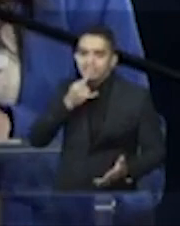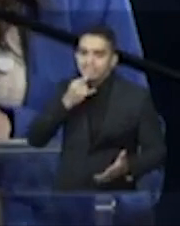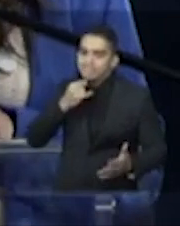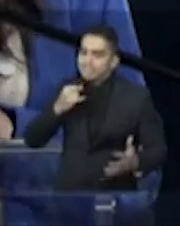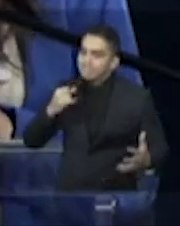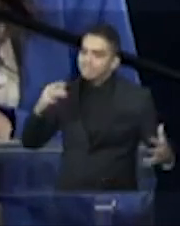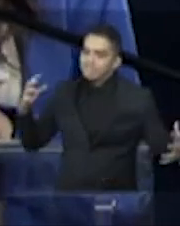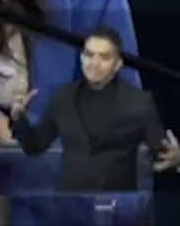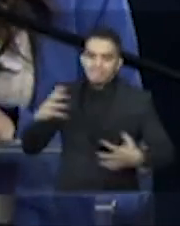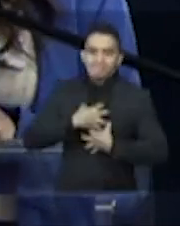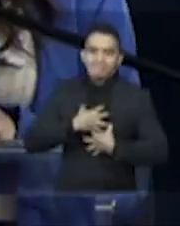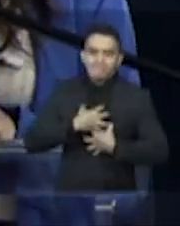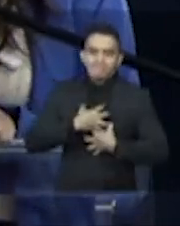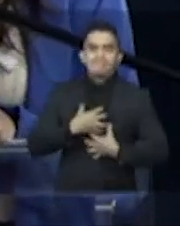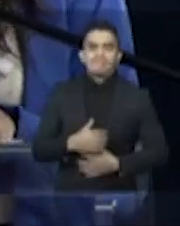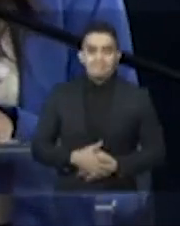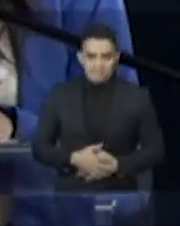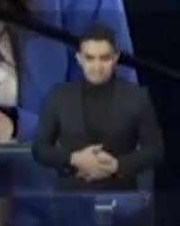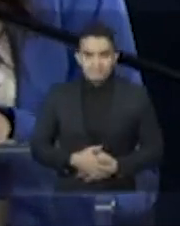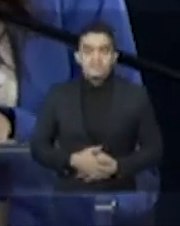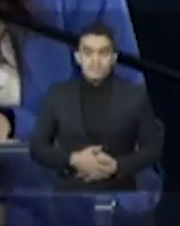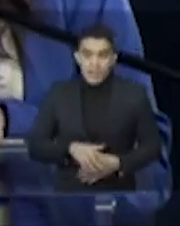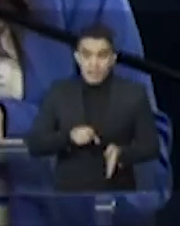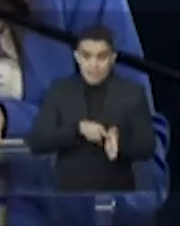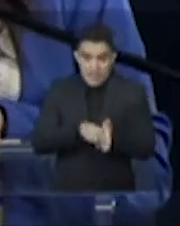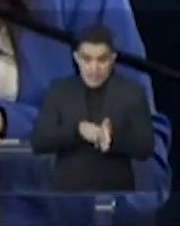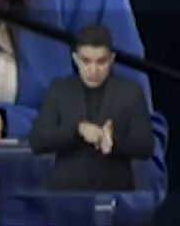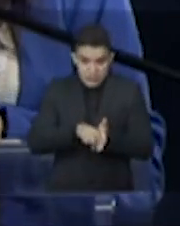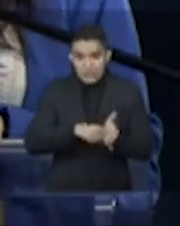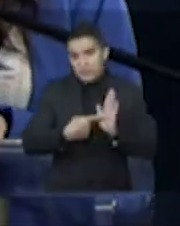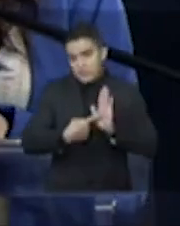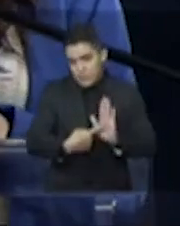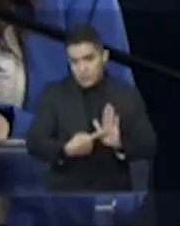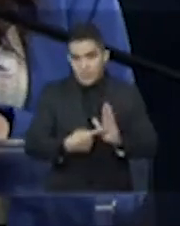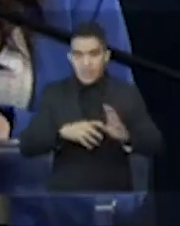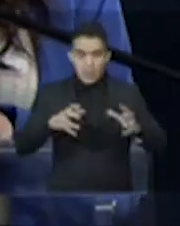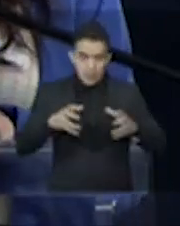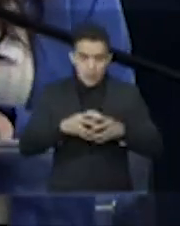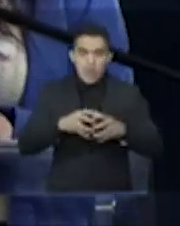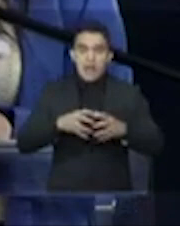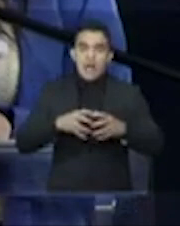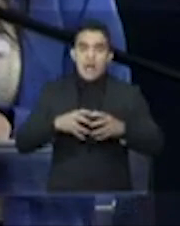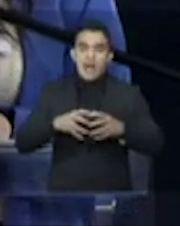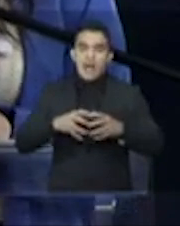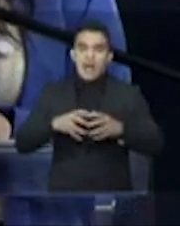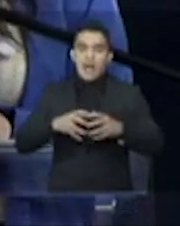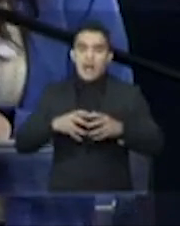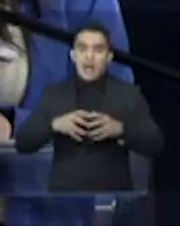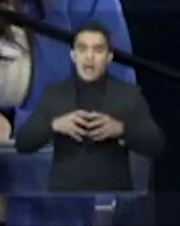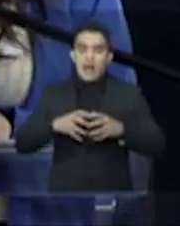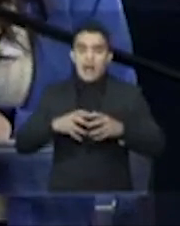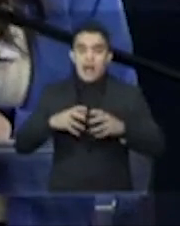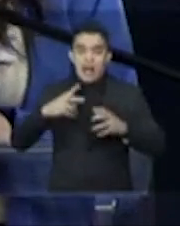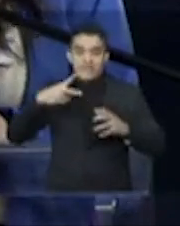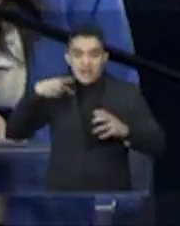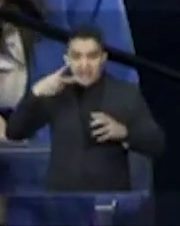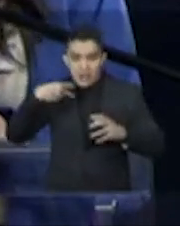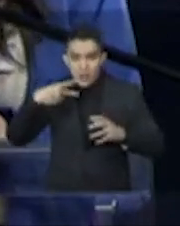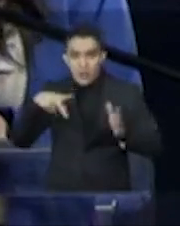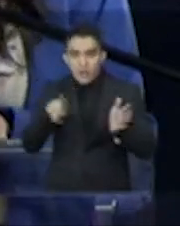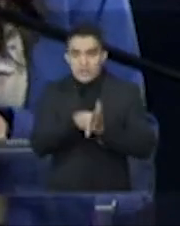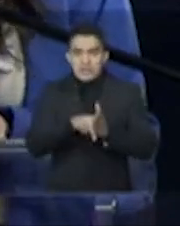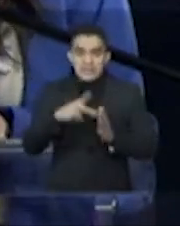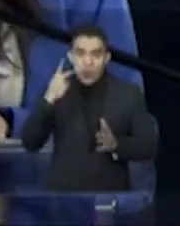uma das visitas realizadas pelo Comitê Extraordinário de Direitos Humanos da Câmara Municipal de São Paulo, as pessoas que